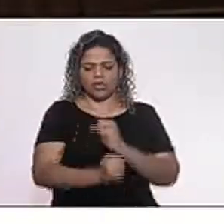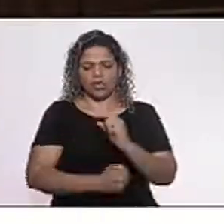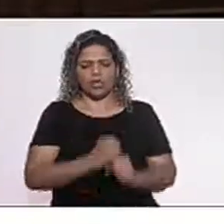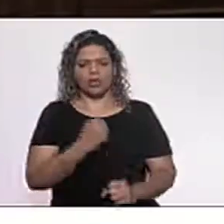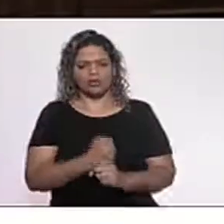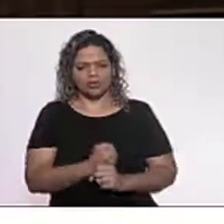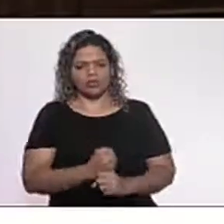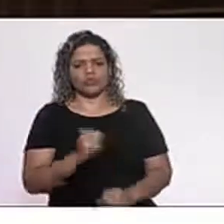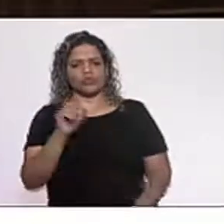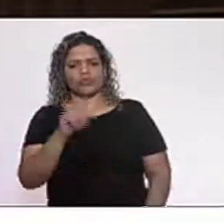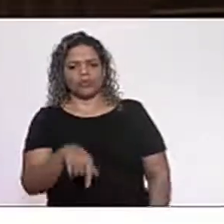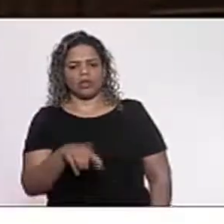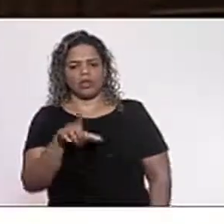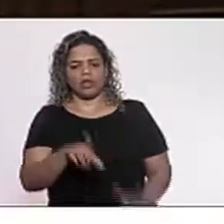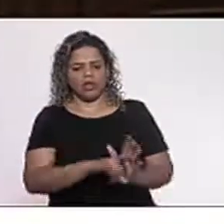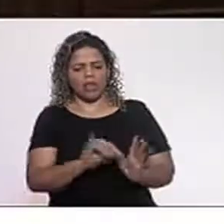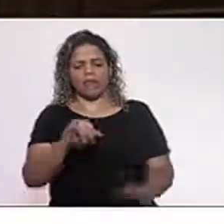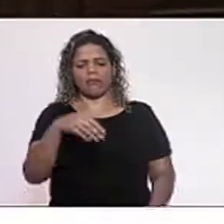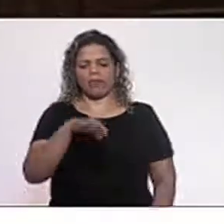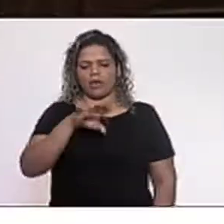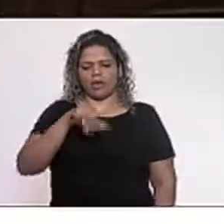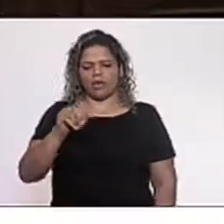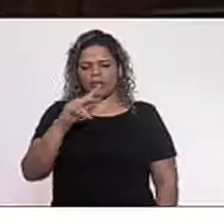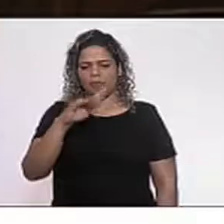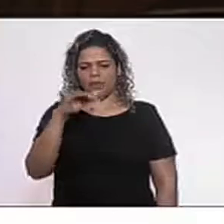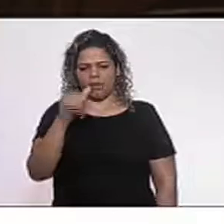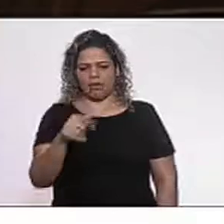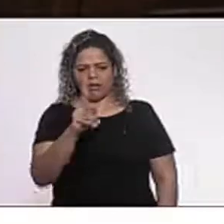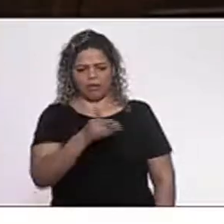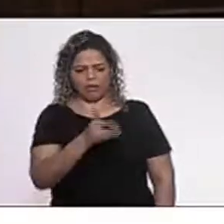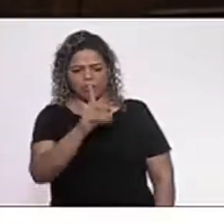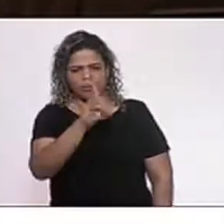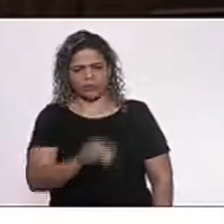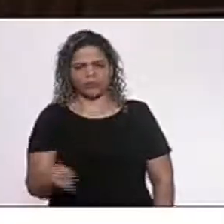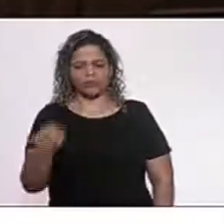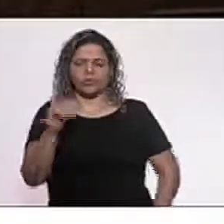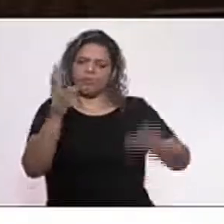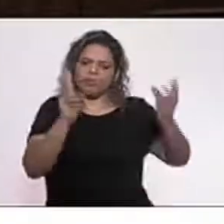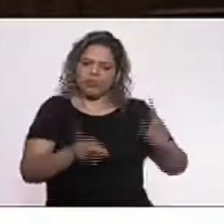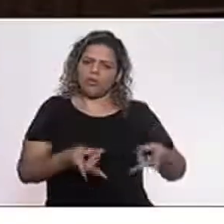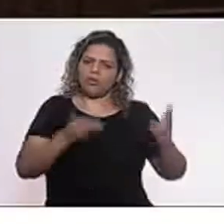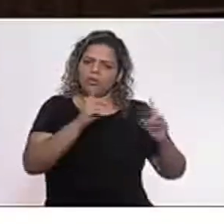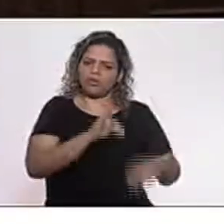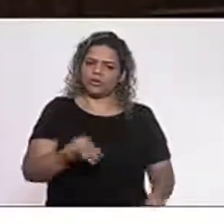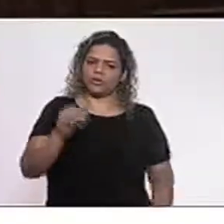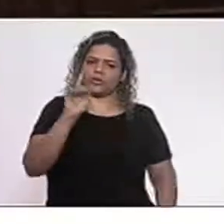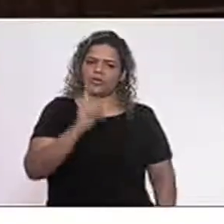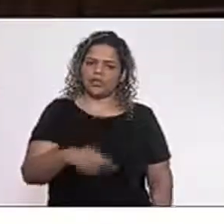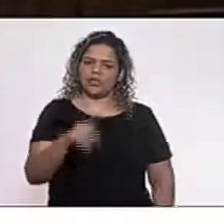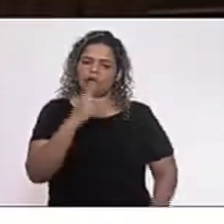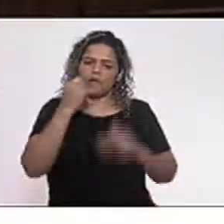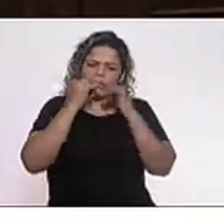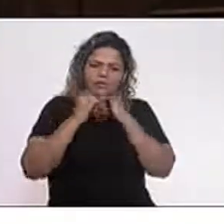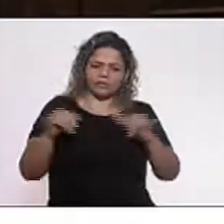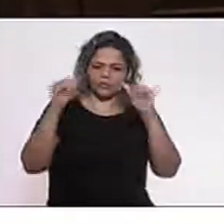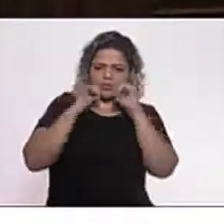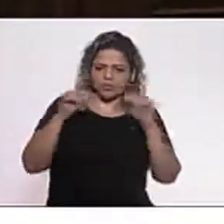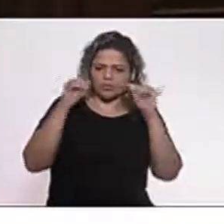de sanção da Lei Maria da Penha. E justamente nesta efeméride se